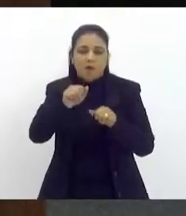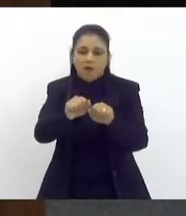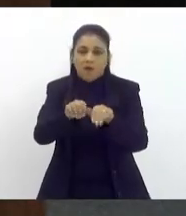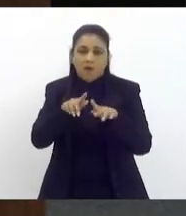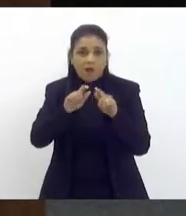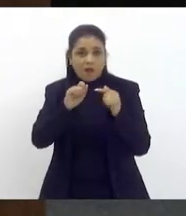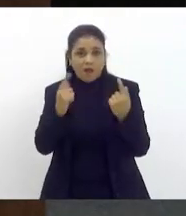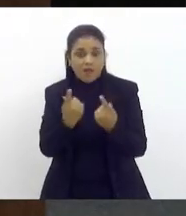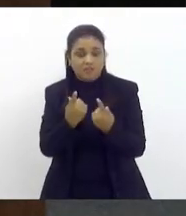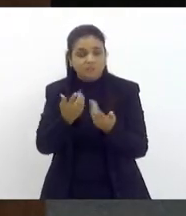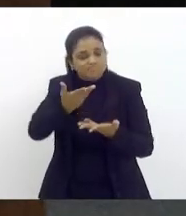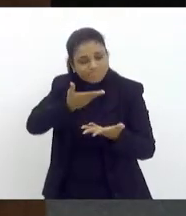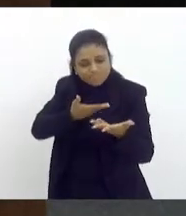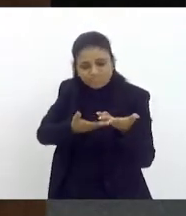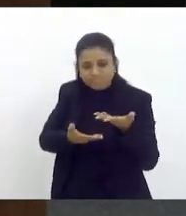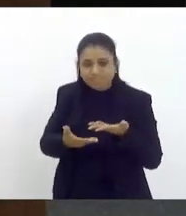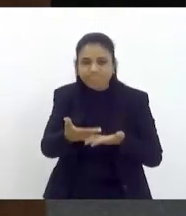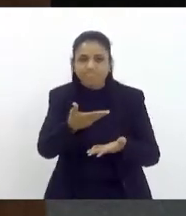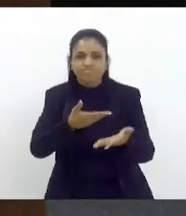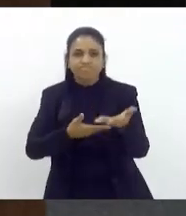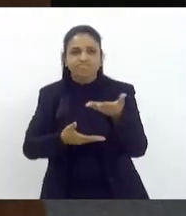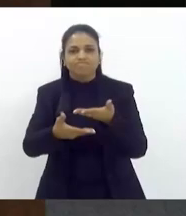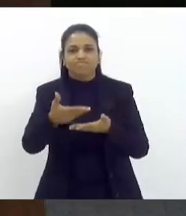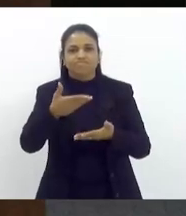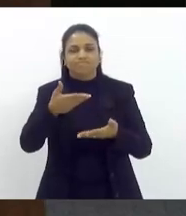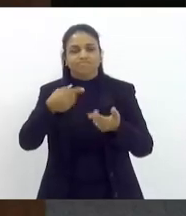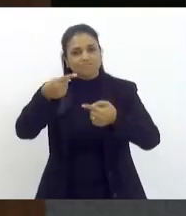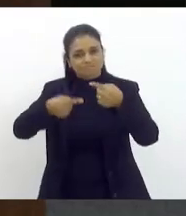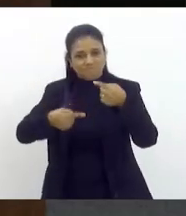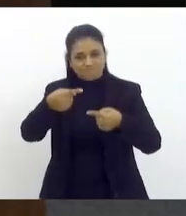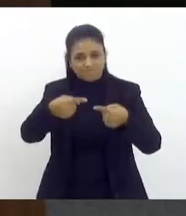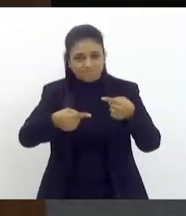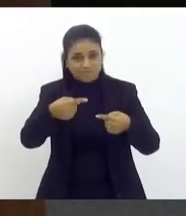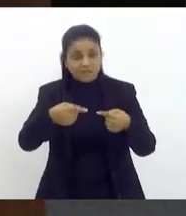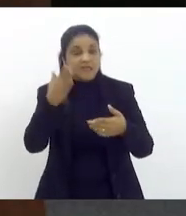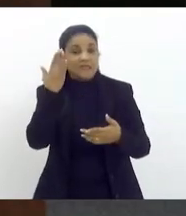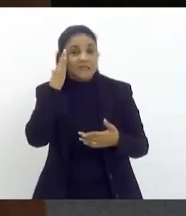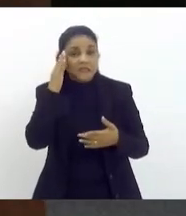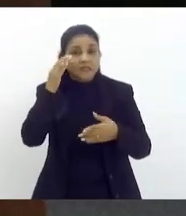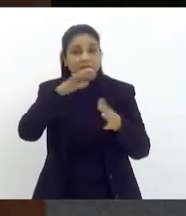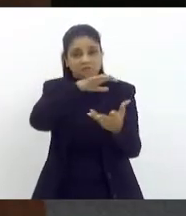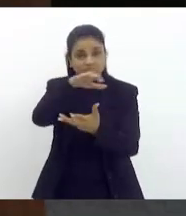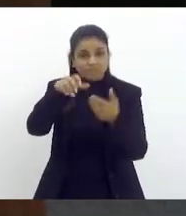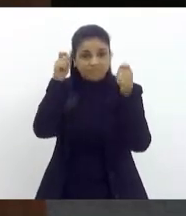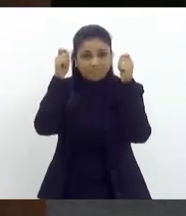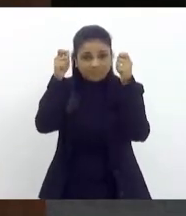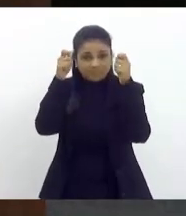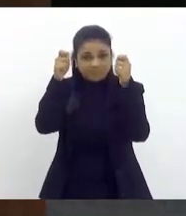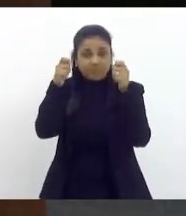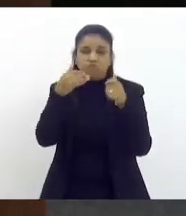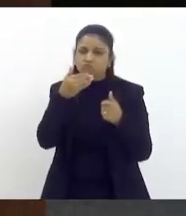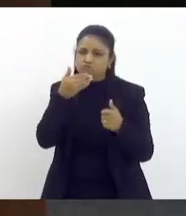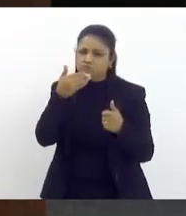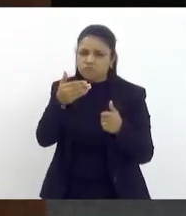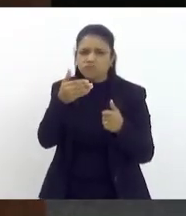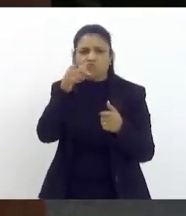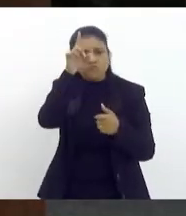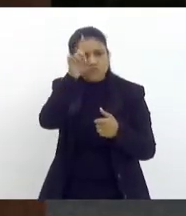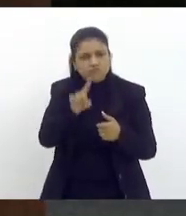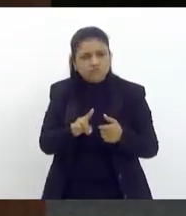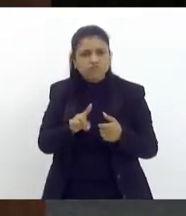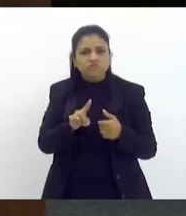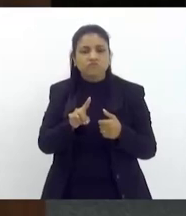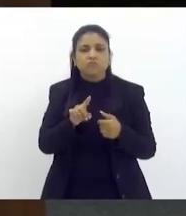de mediadora de conflitos e entenda que a greve dos professores hoje tem reivindicações justas que